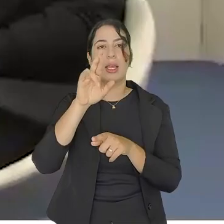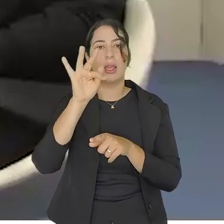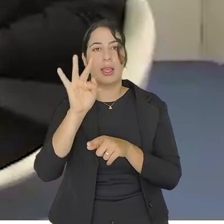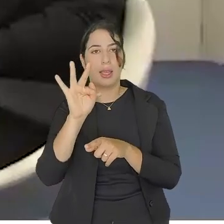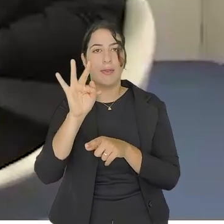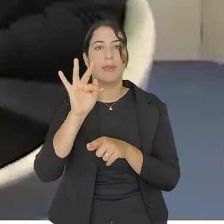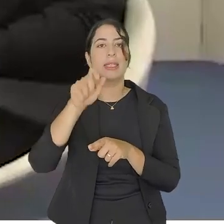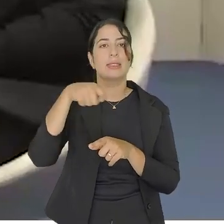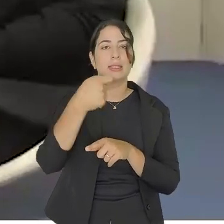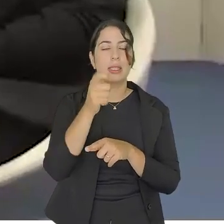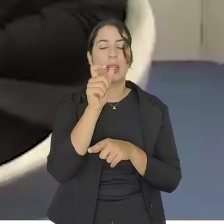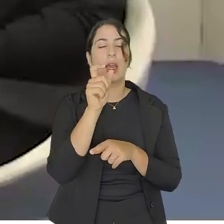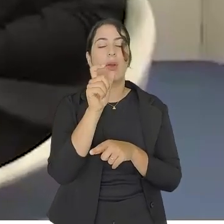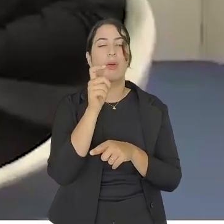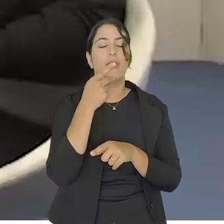organiza essa semana